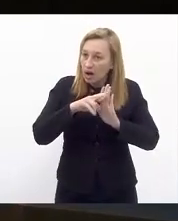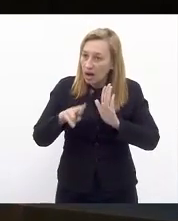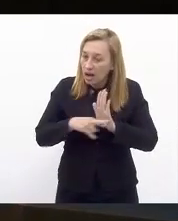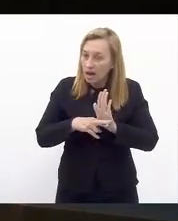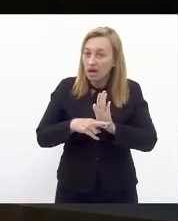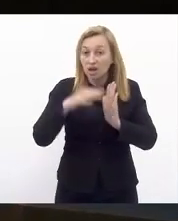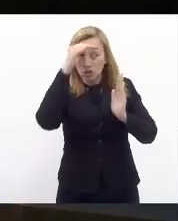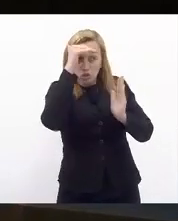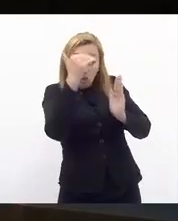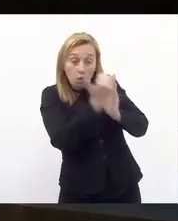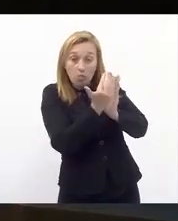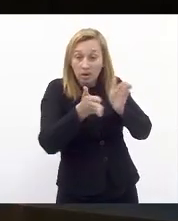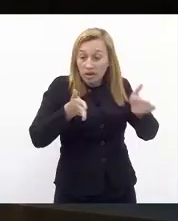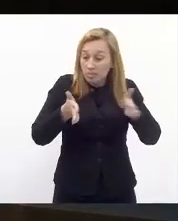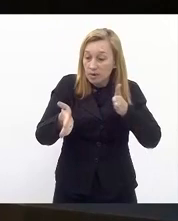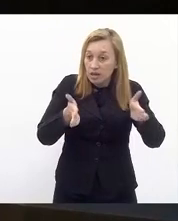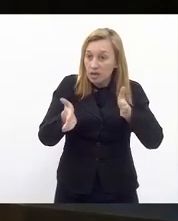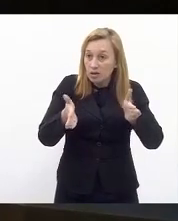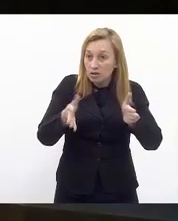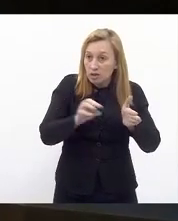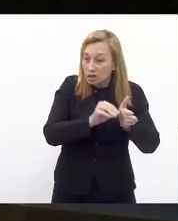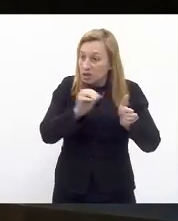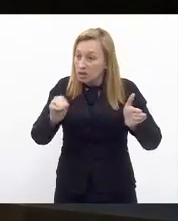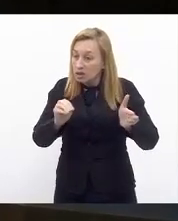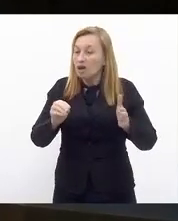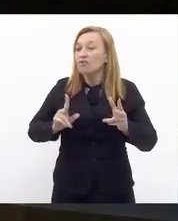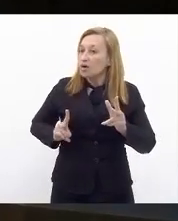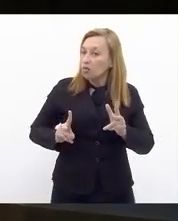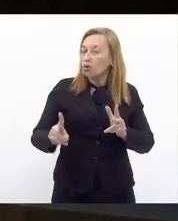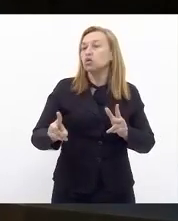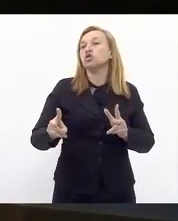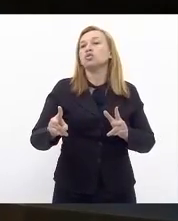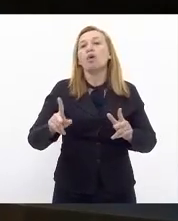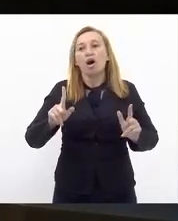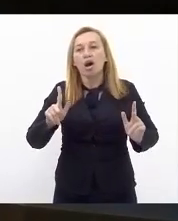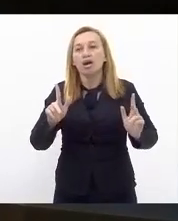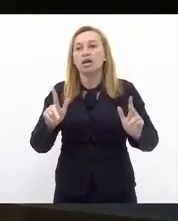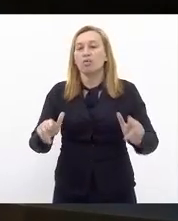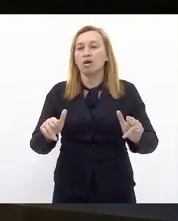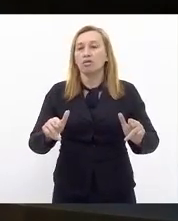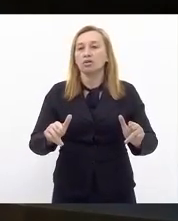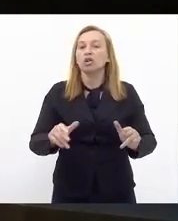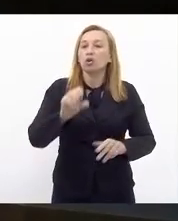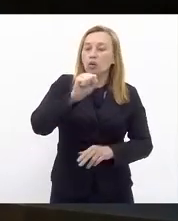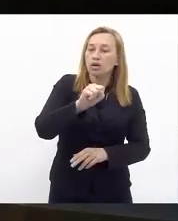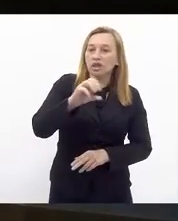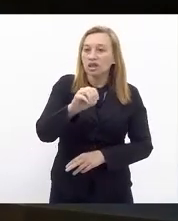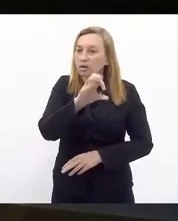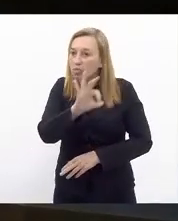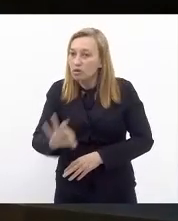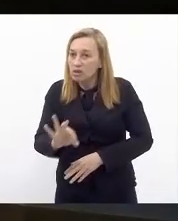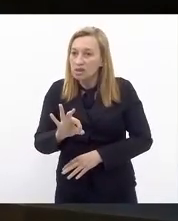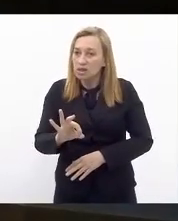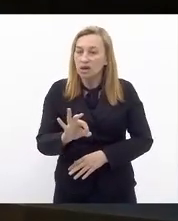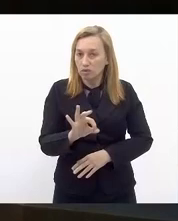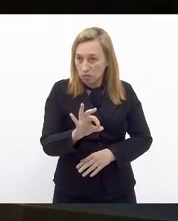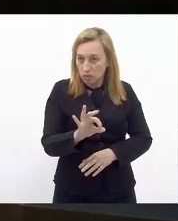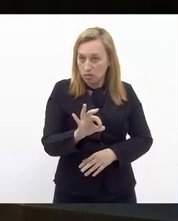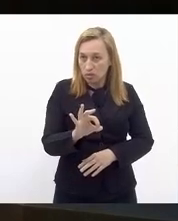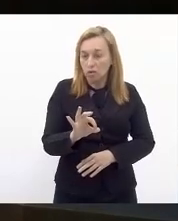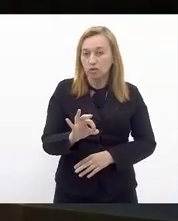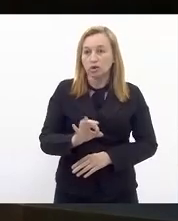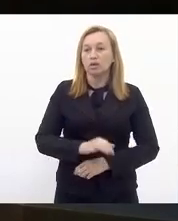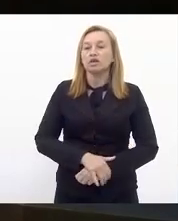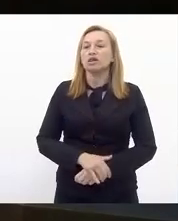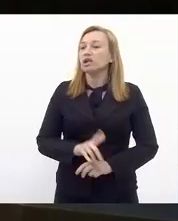dele que ele cumpra aquele prazo de transição Vai continuar a mesma regra oitenta por cento dos melhores